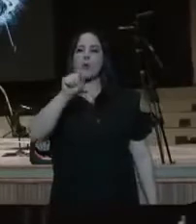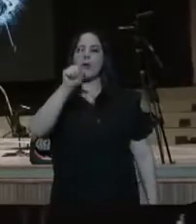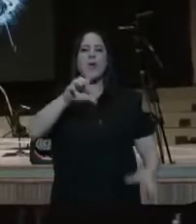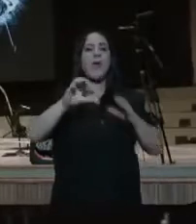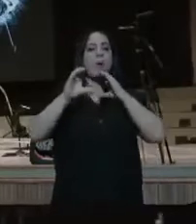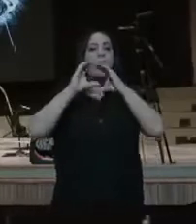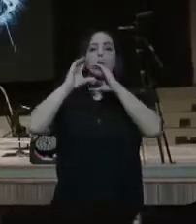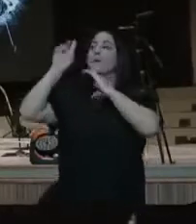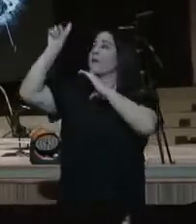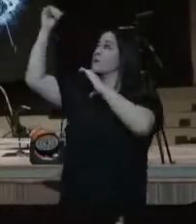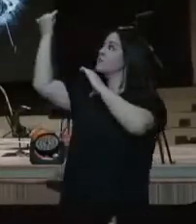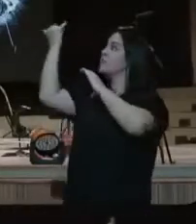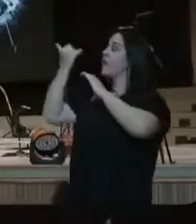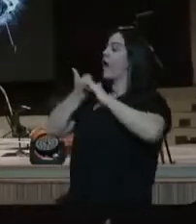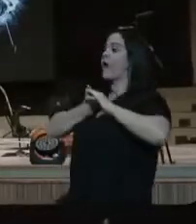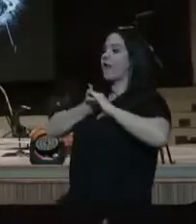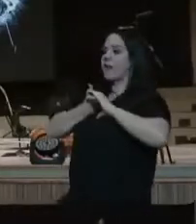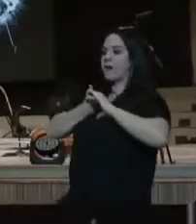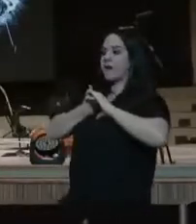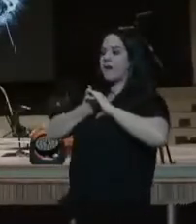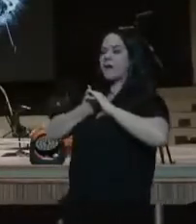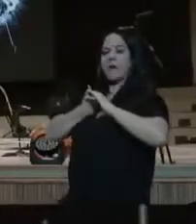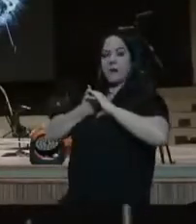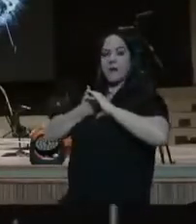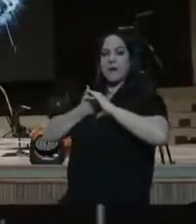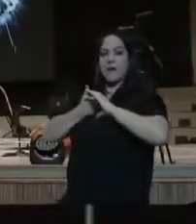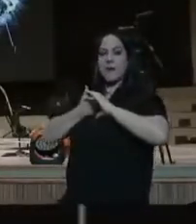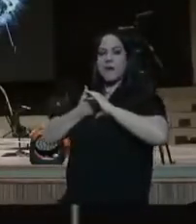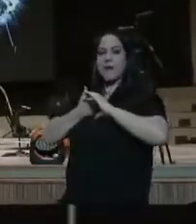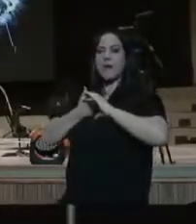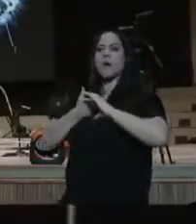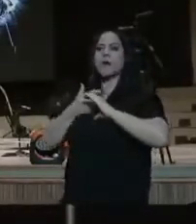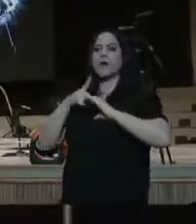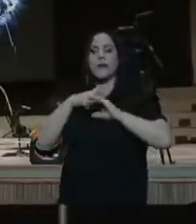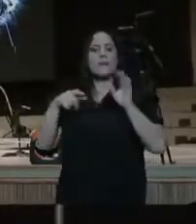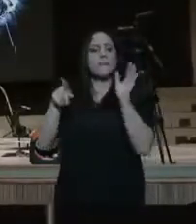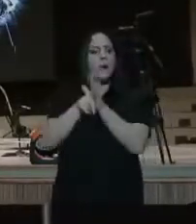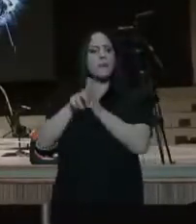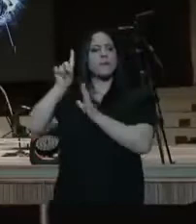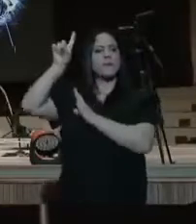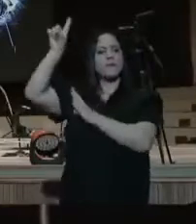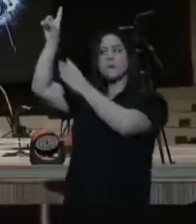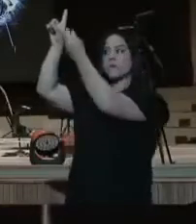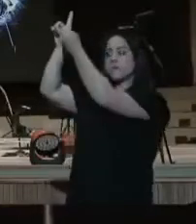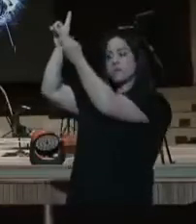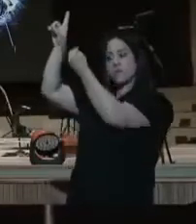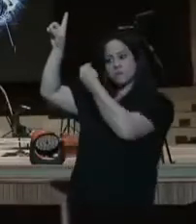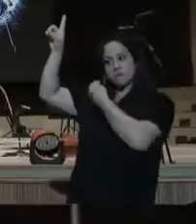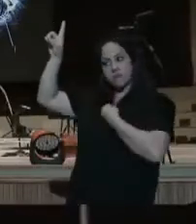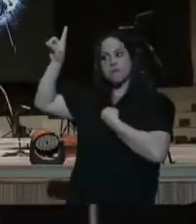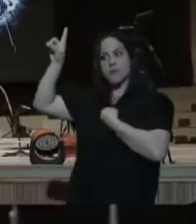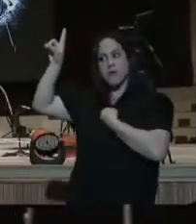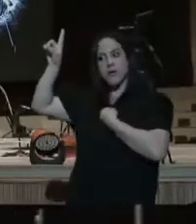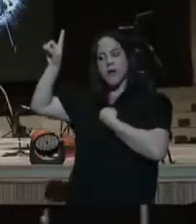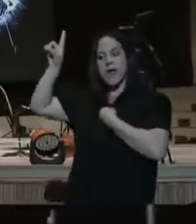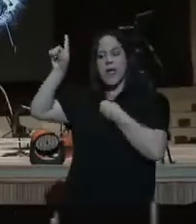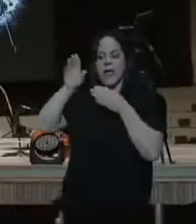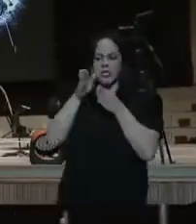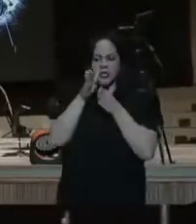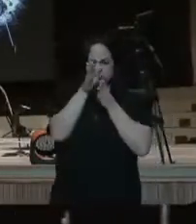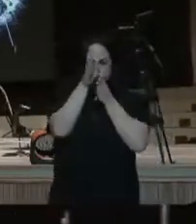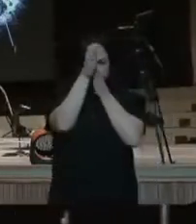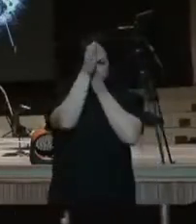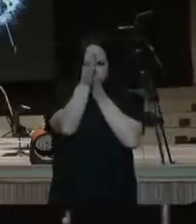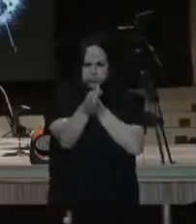divina é algo que nós recebemos por tanto da parte de deus de cima para baixo é uma direção